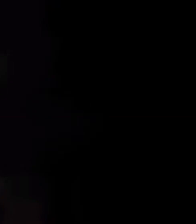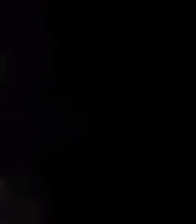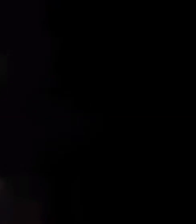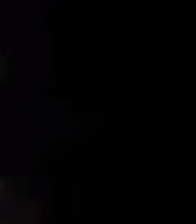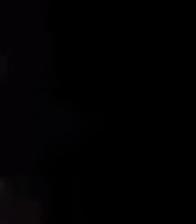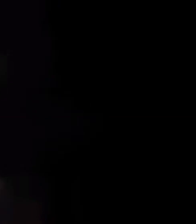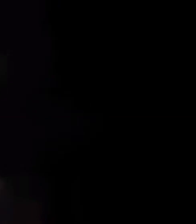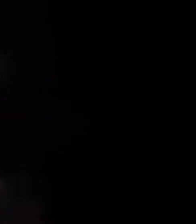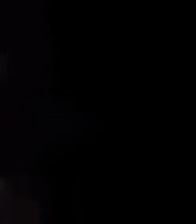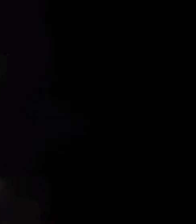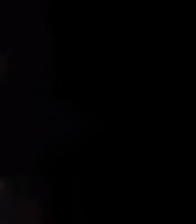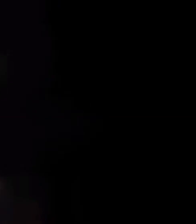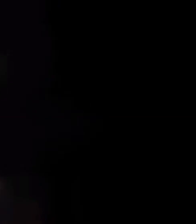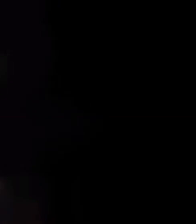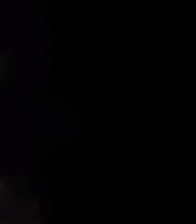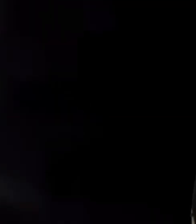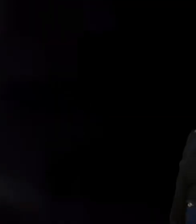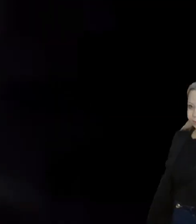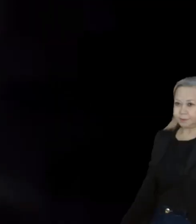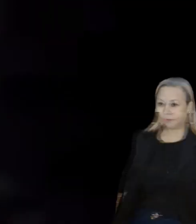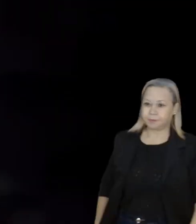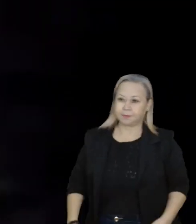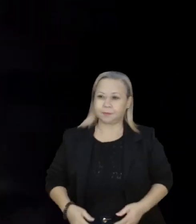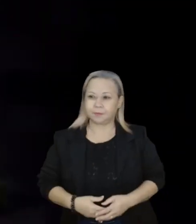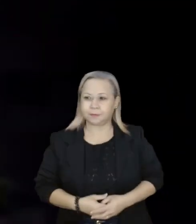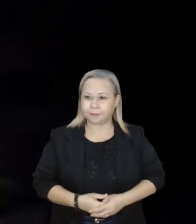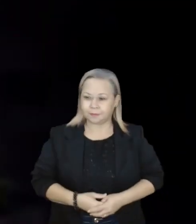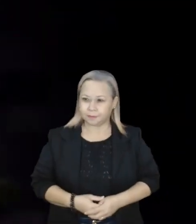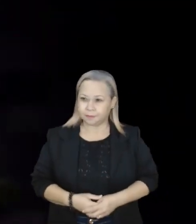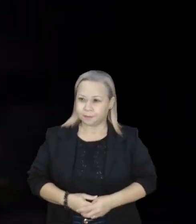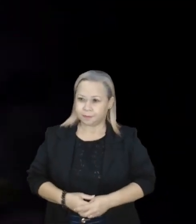gente começar, eu vou apoiar e falar um pouco aqui.